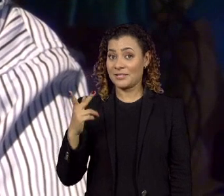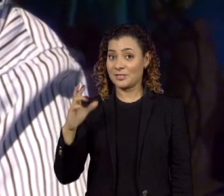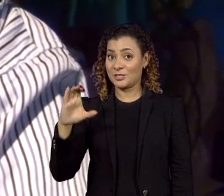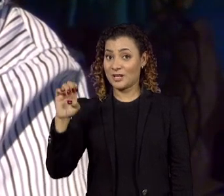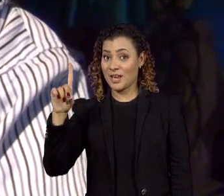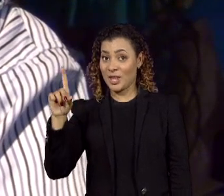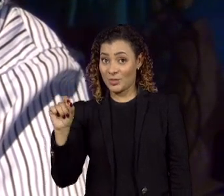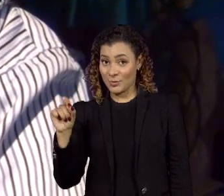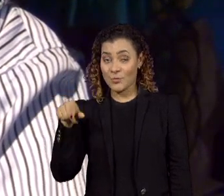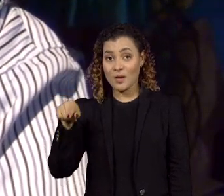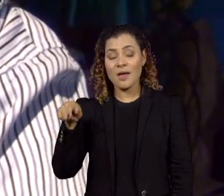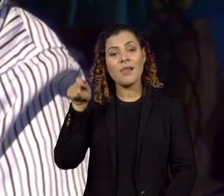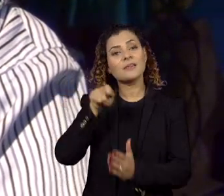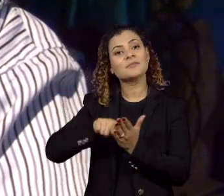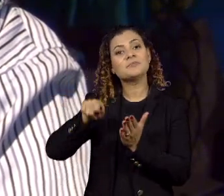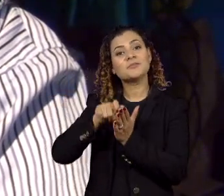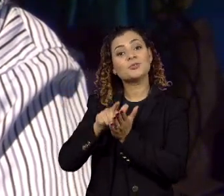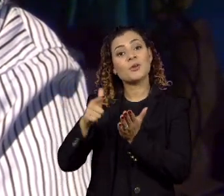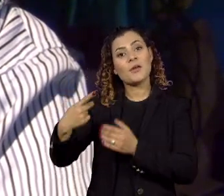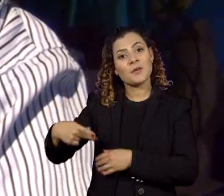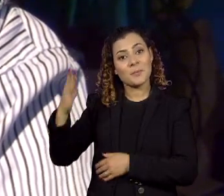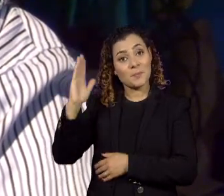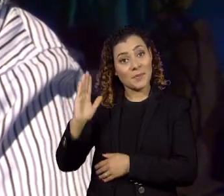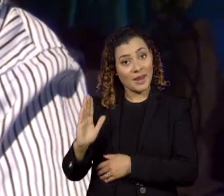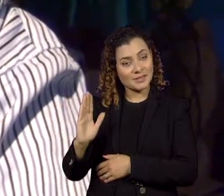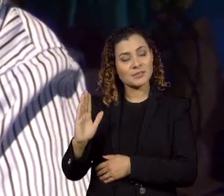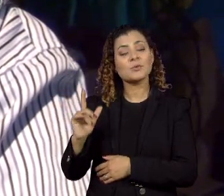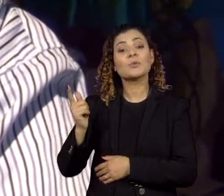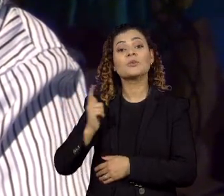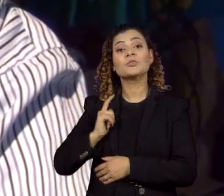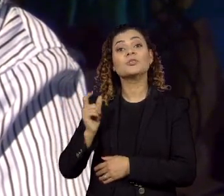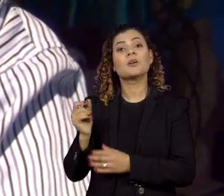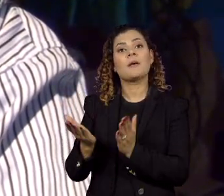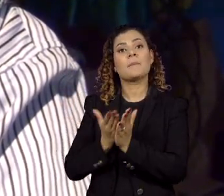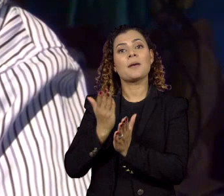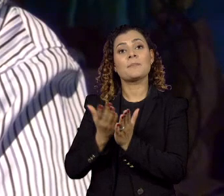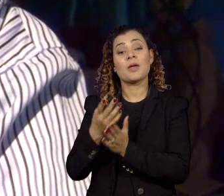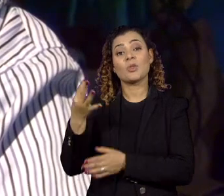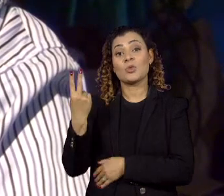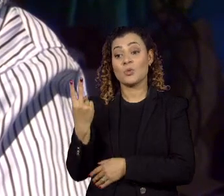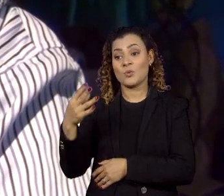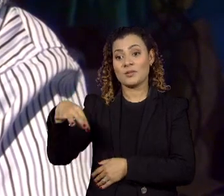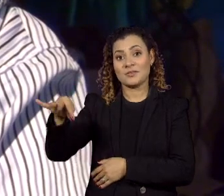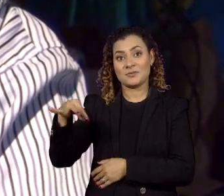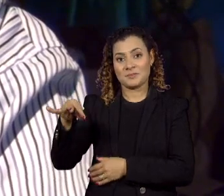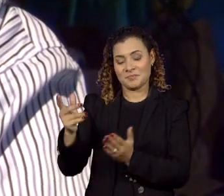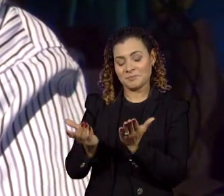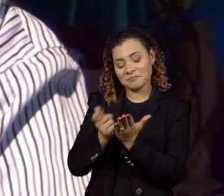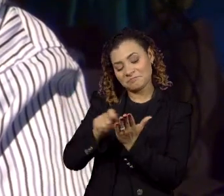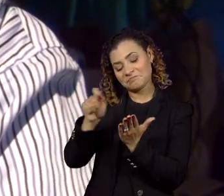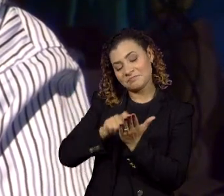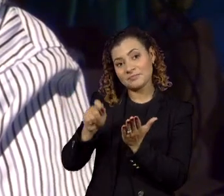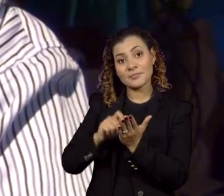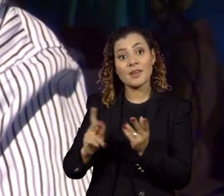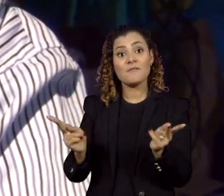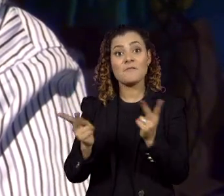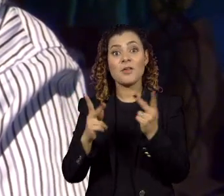escrevia no Jornal do Brasil, escreveu 2 páginas. Ventos Fortes num teatro